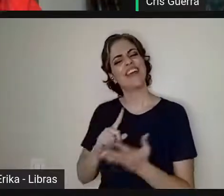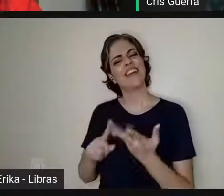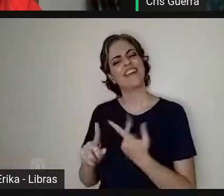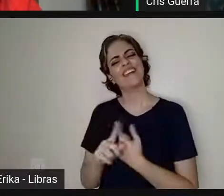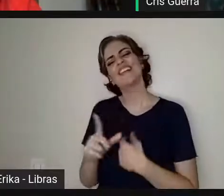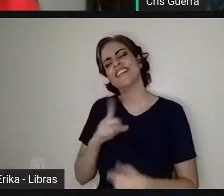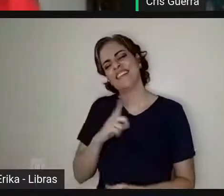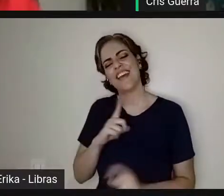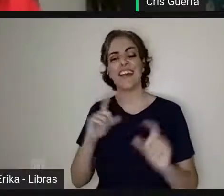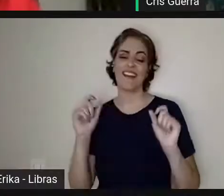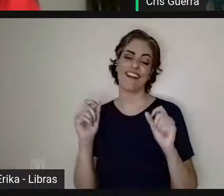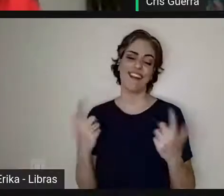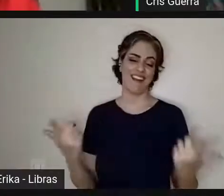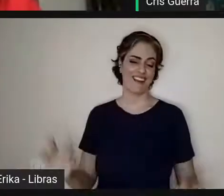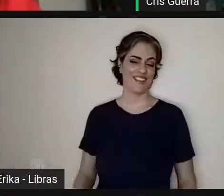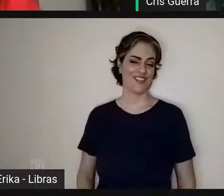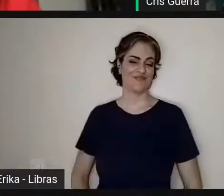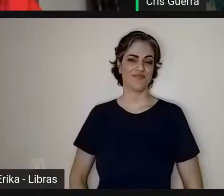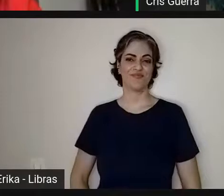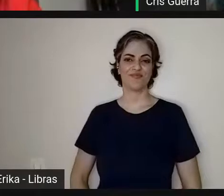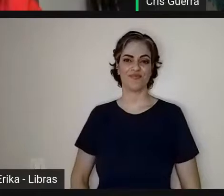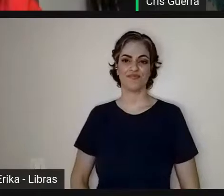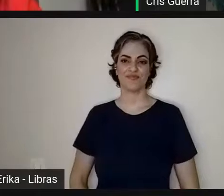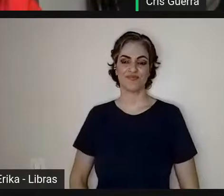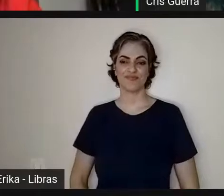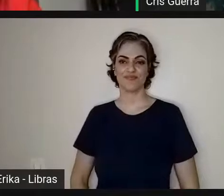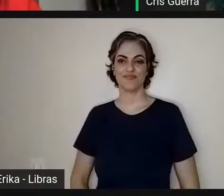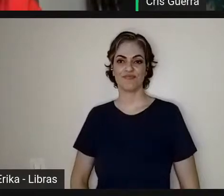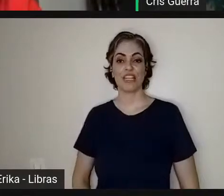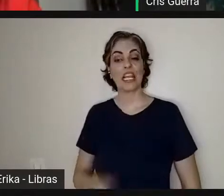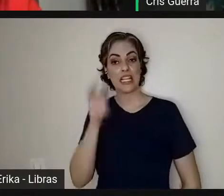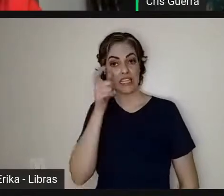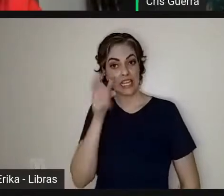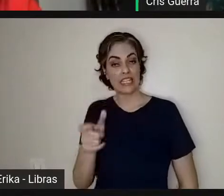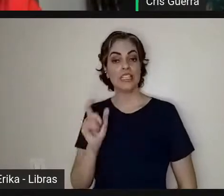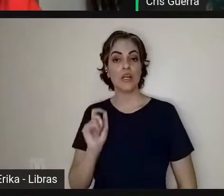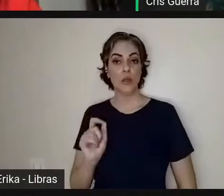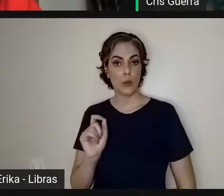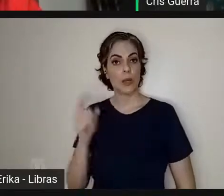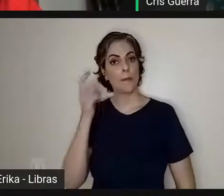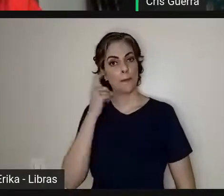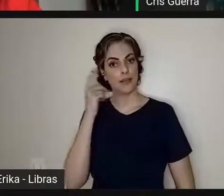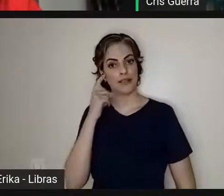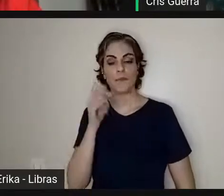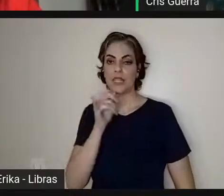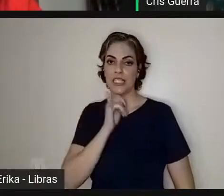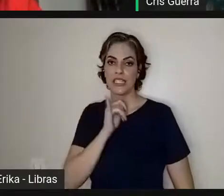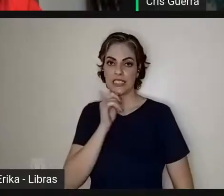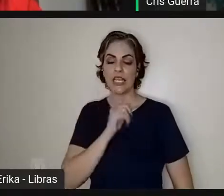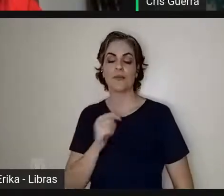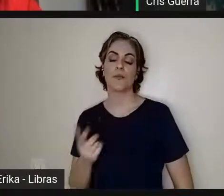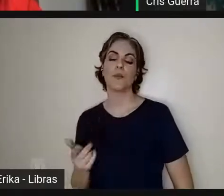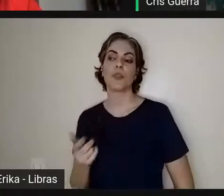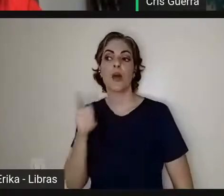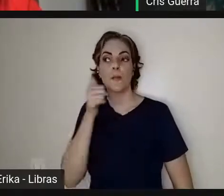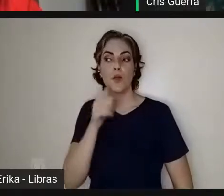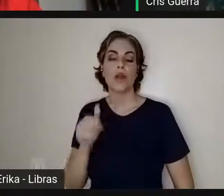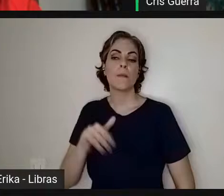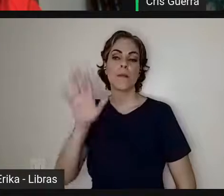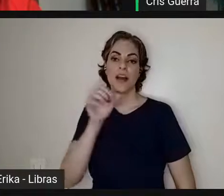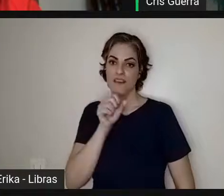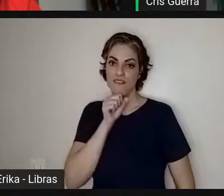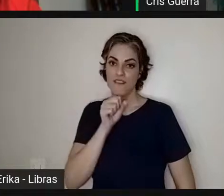pessoas. E eu acho que tem um lado muito interessante que é exatamente esse, por exemplo, das mulheres, né, mais velhas hoje em